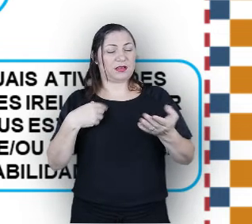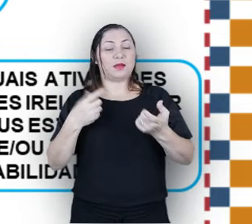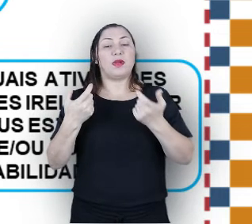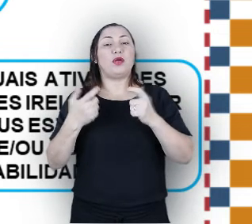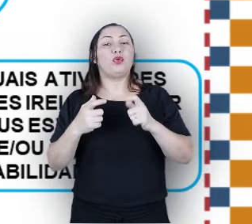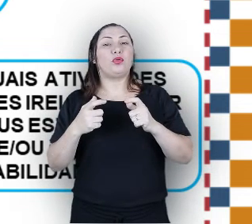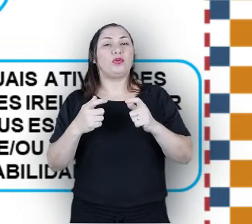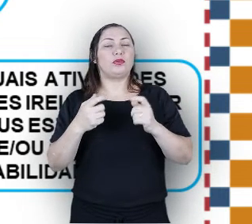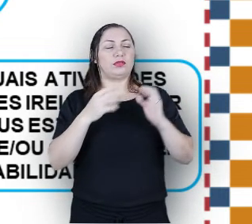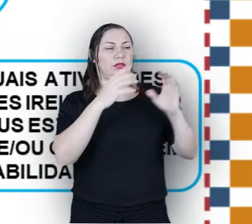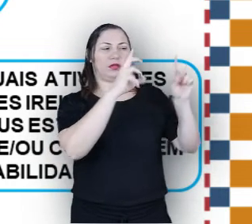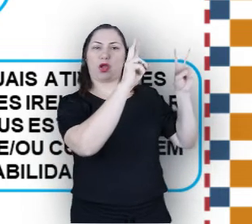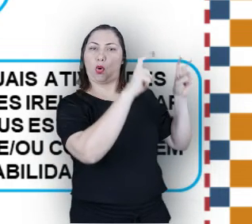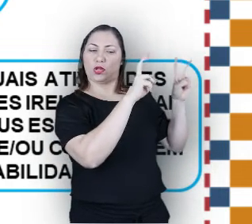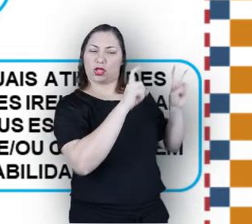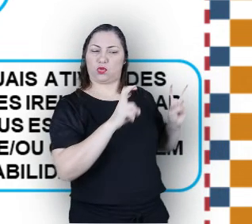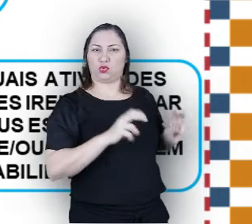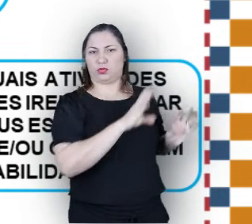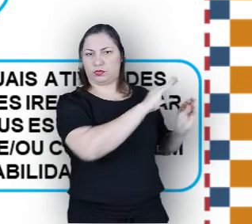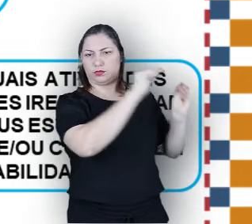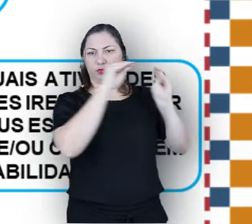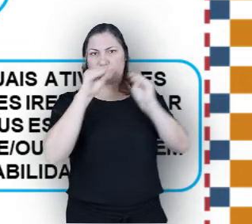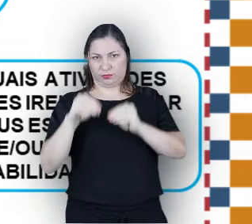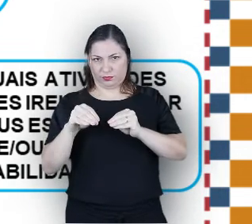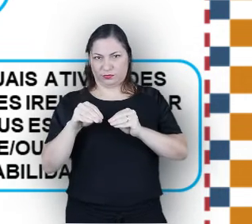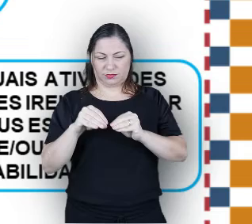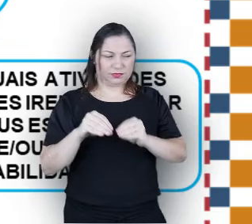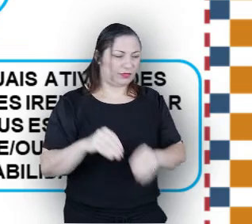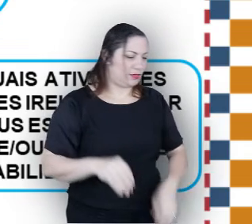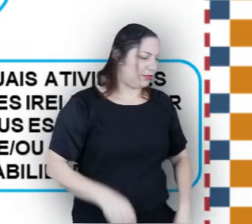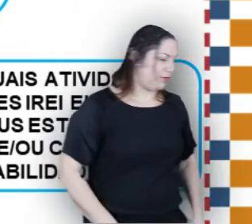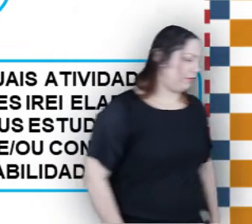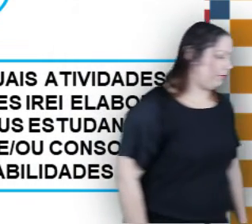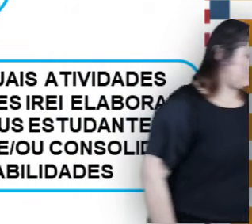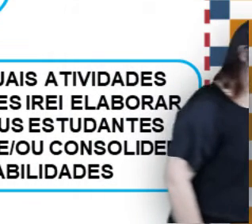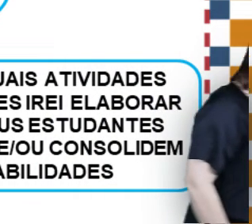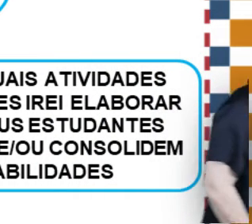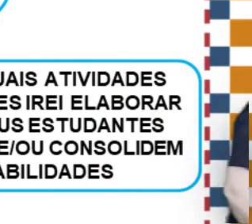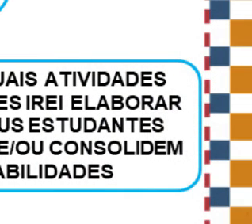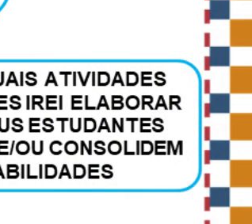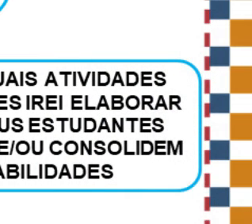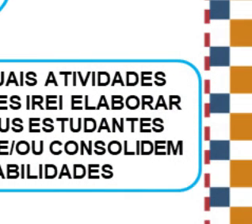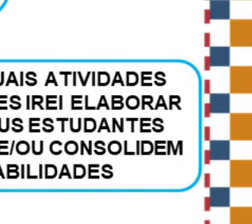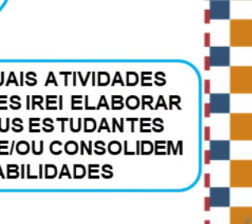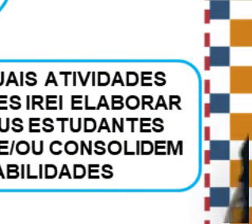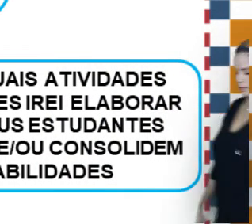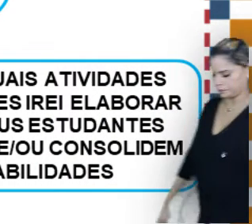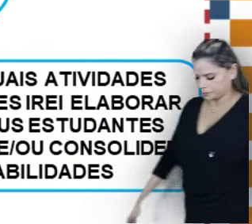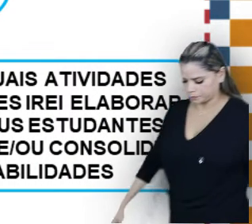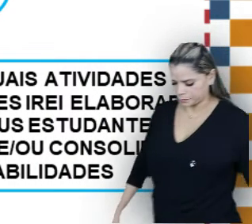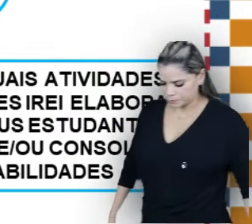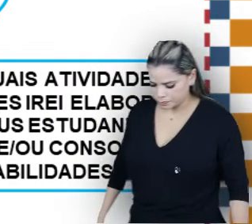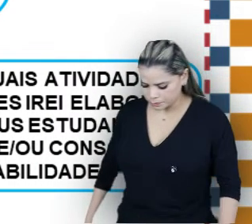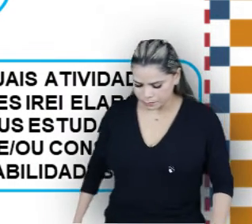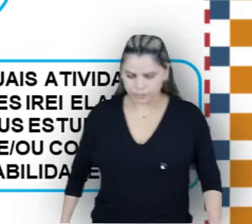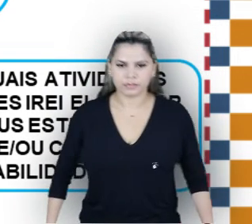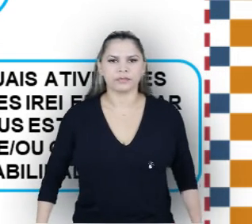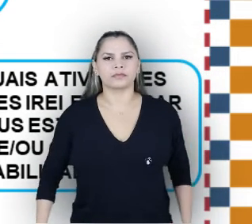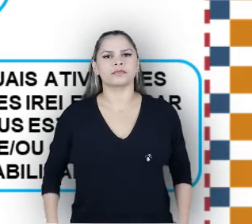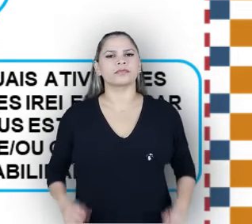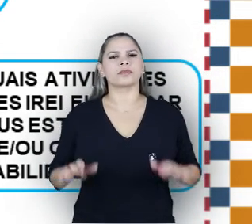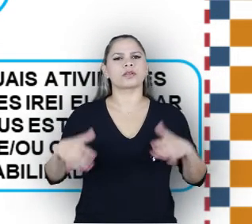que eu irei demandar para que os meus estudantes desenvolvam essas habilidades. E aí, eu